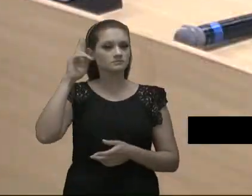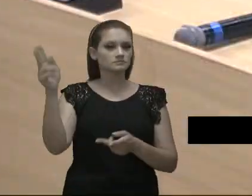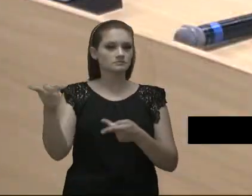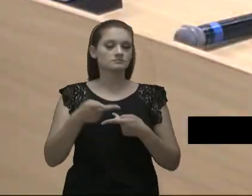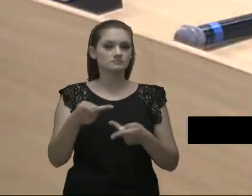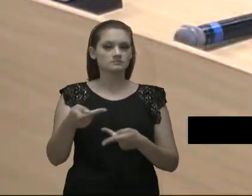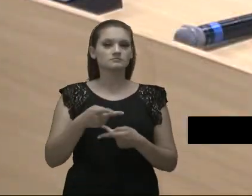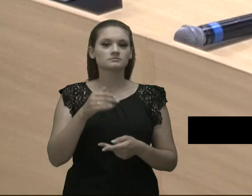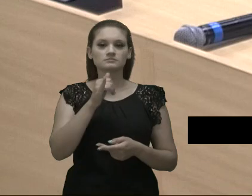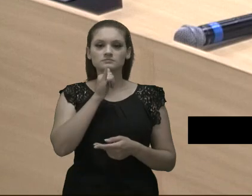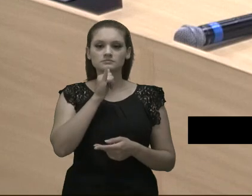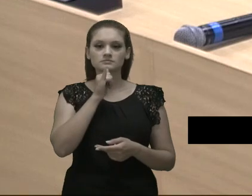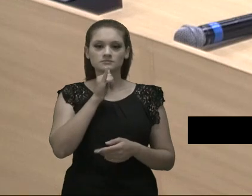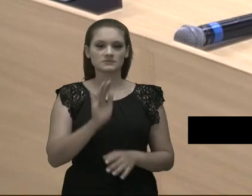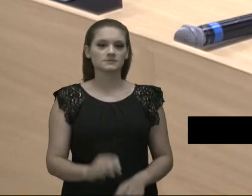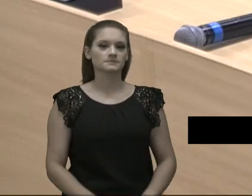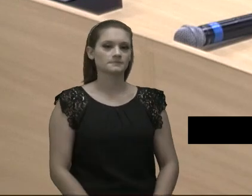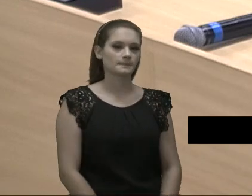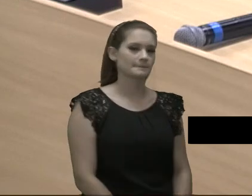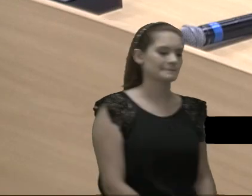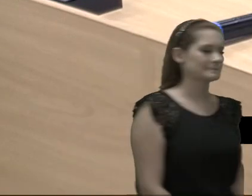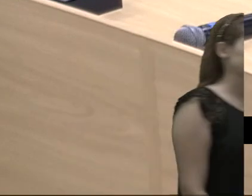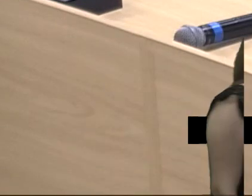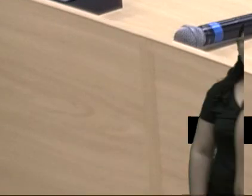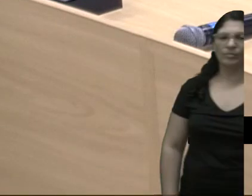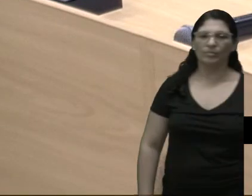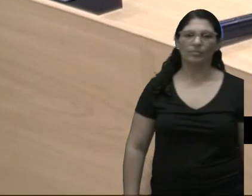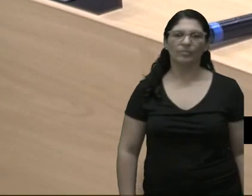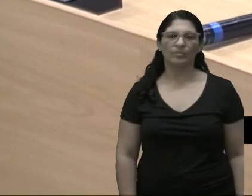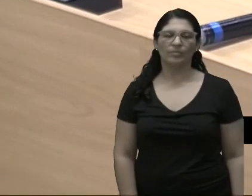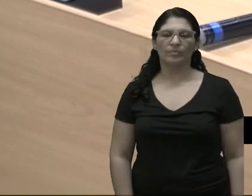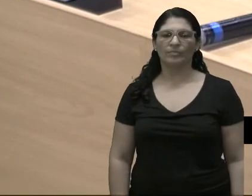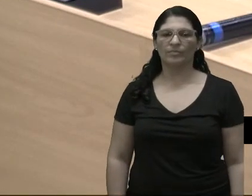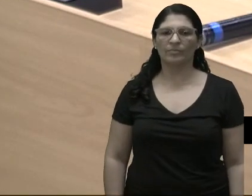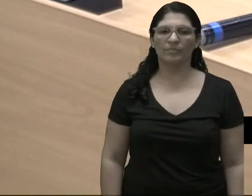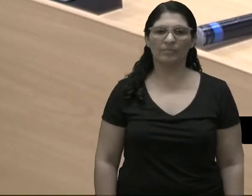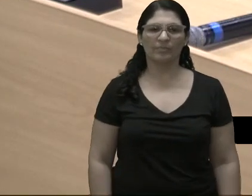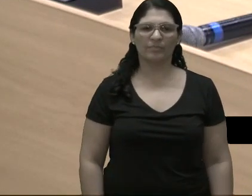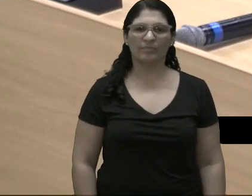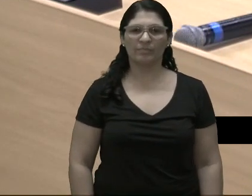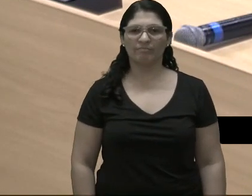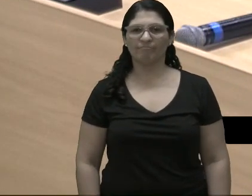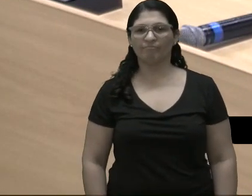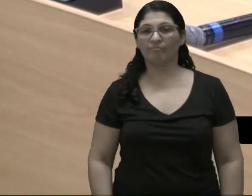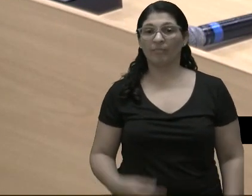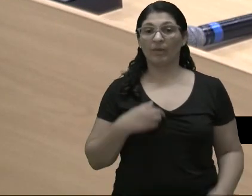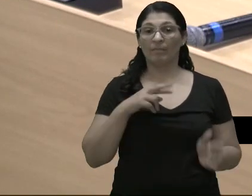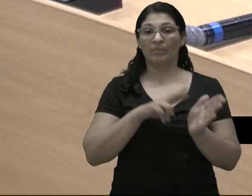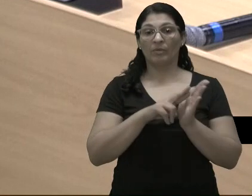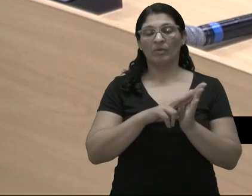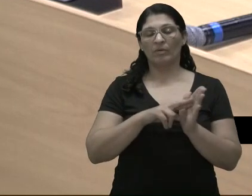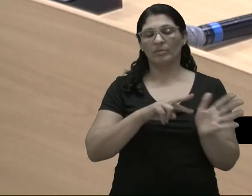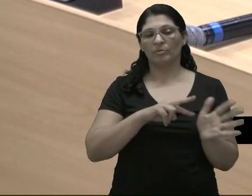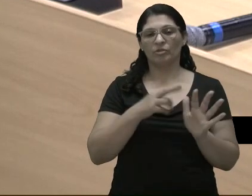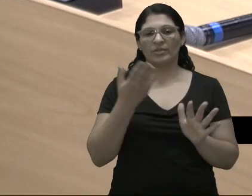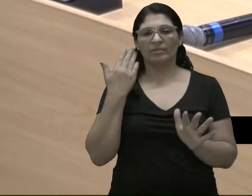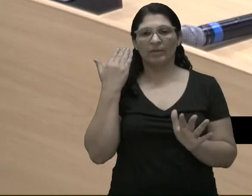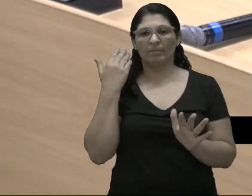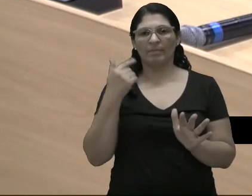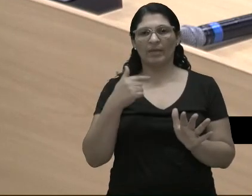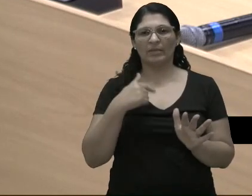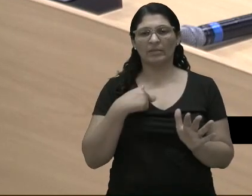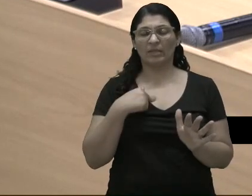por quem? Por exemplo. Como eu respondi da outra na semana passada, eu encaminhei